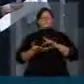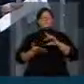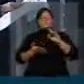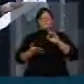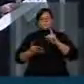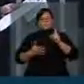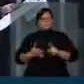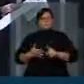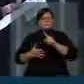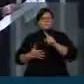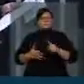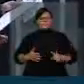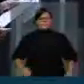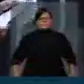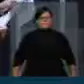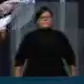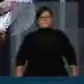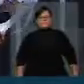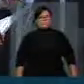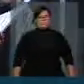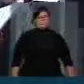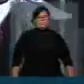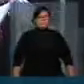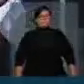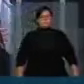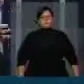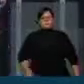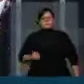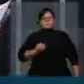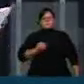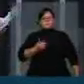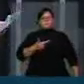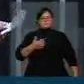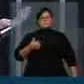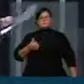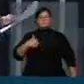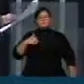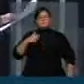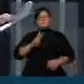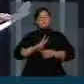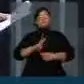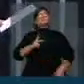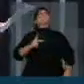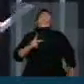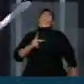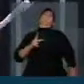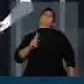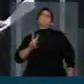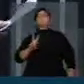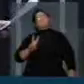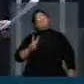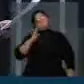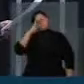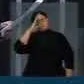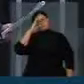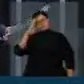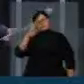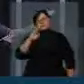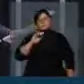veto parcial de número 26, que eu fui o defensor pelo PV, principalmente nos